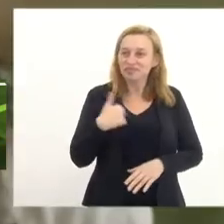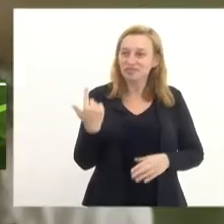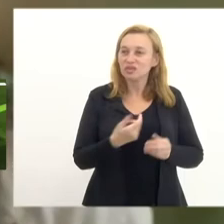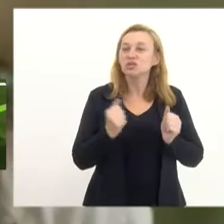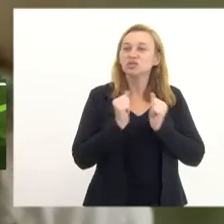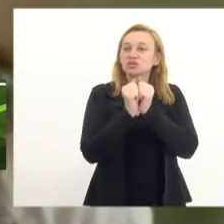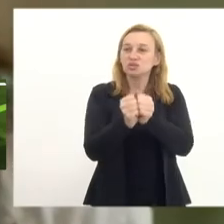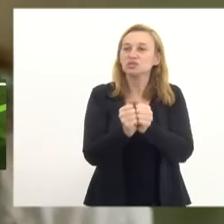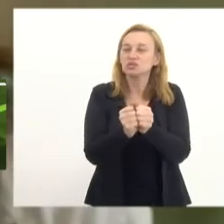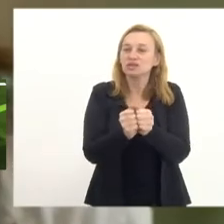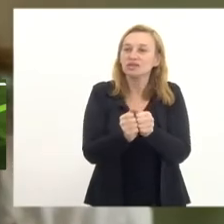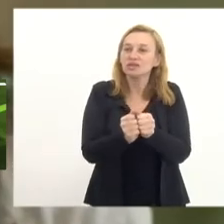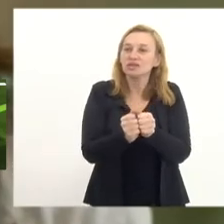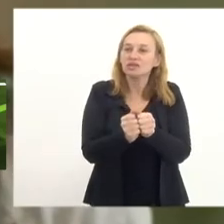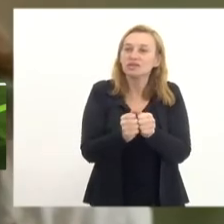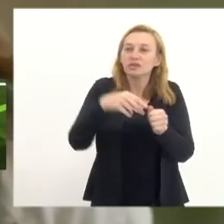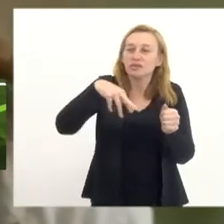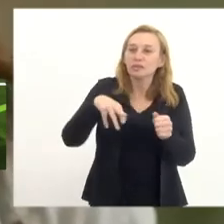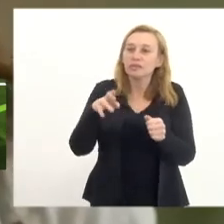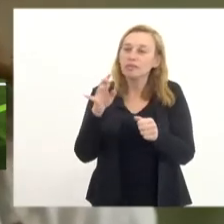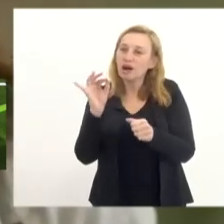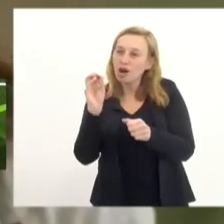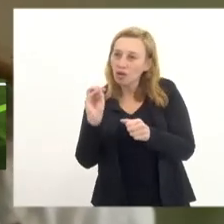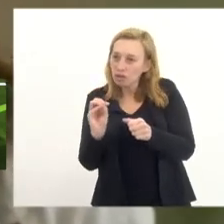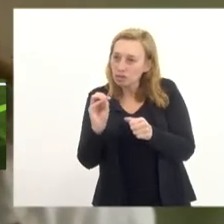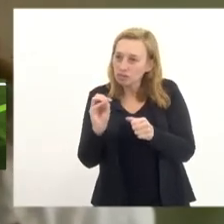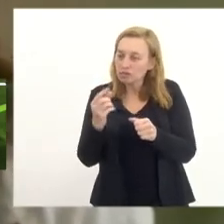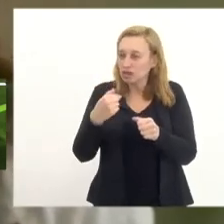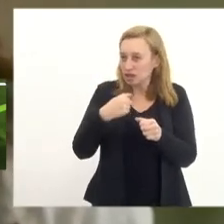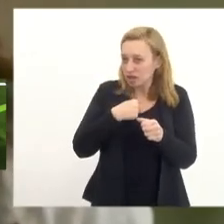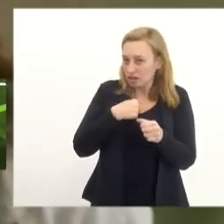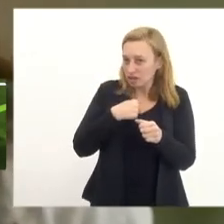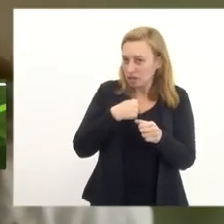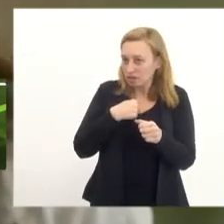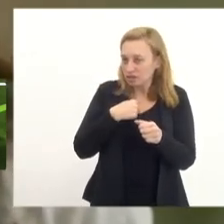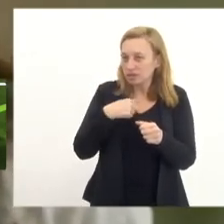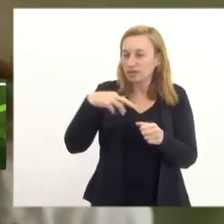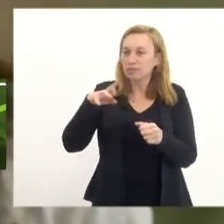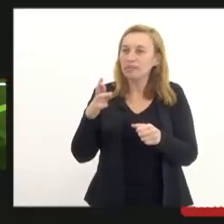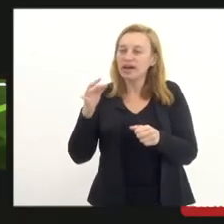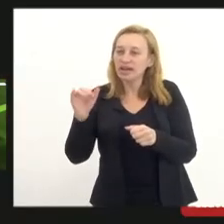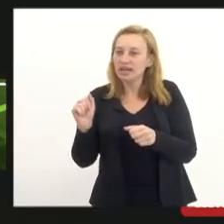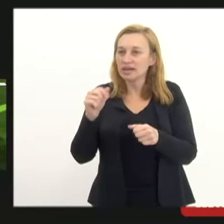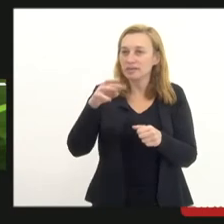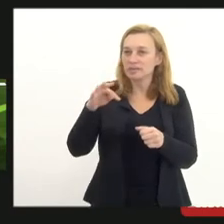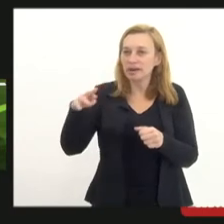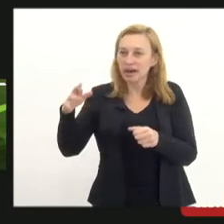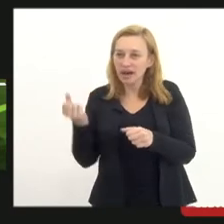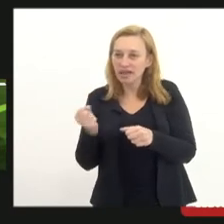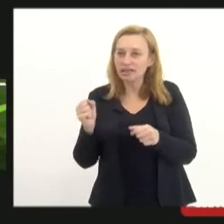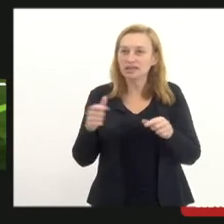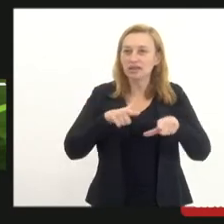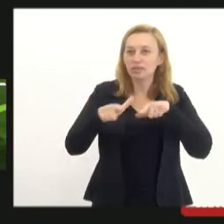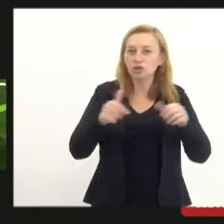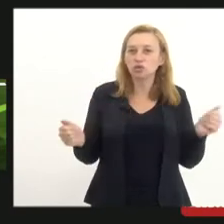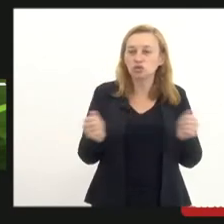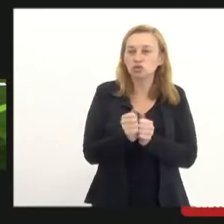com a gente aqui, Mauro. Temos aqui a Maria Marta, que trabalhou junto